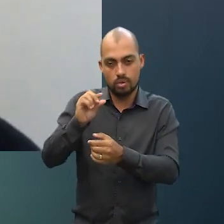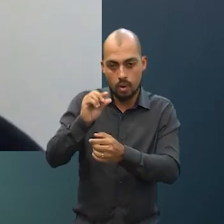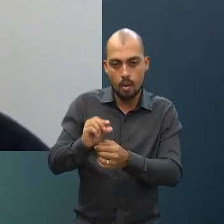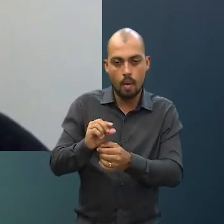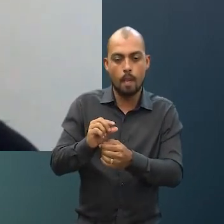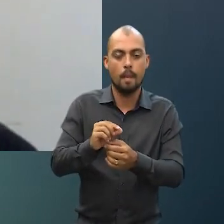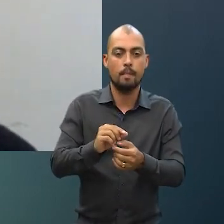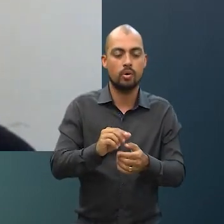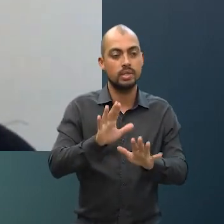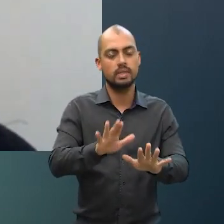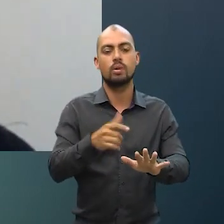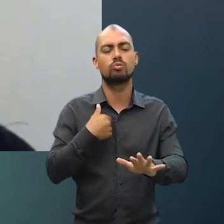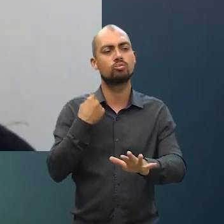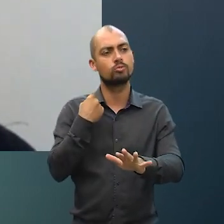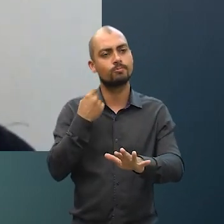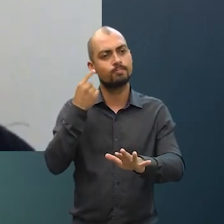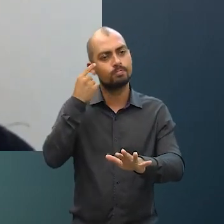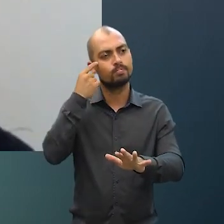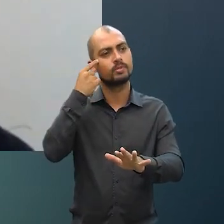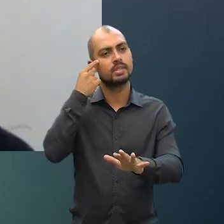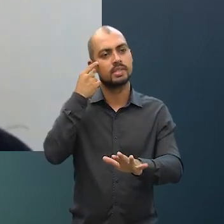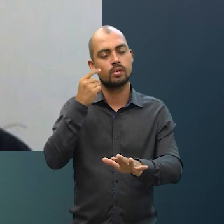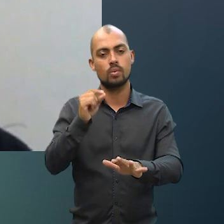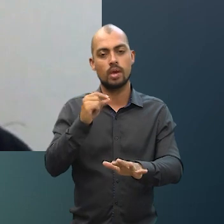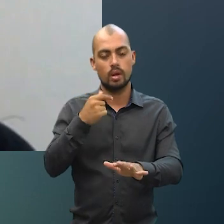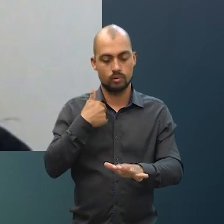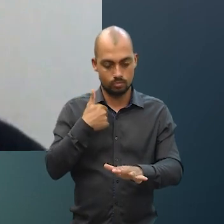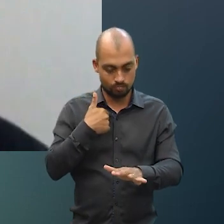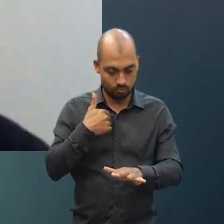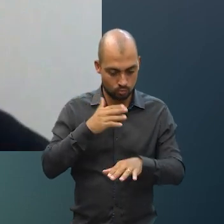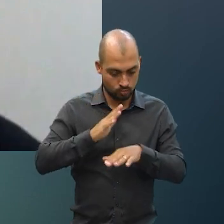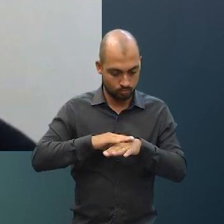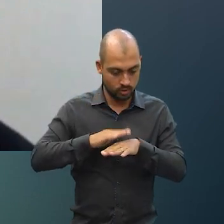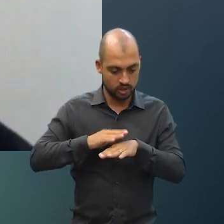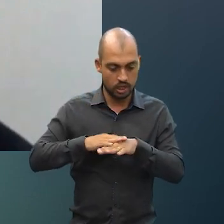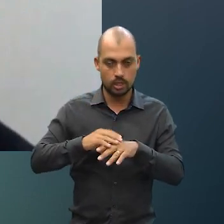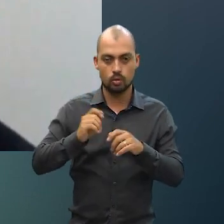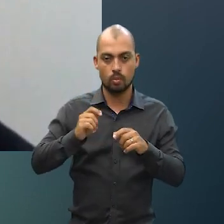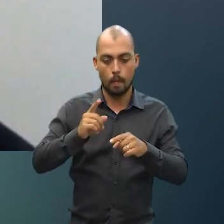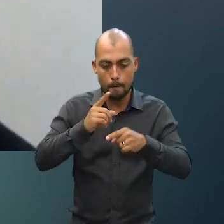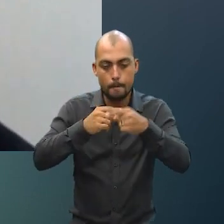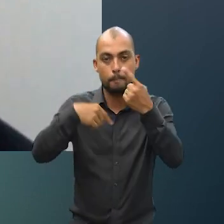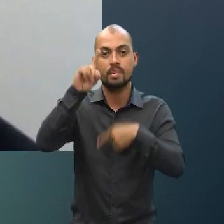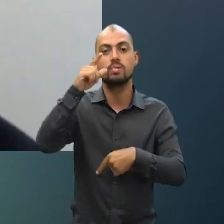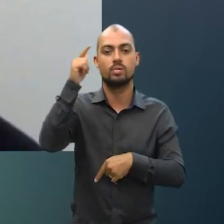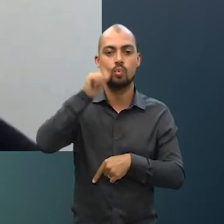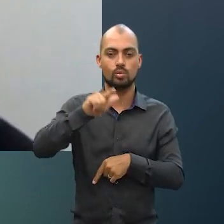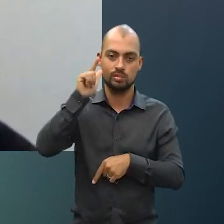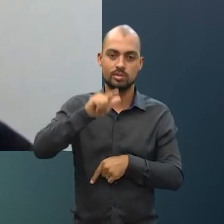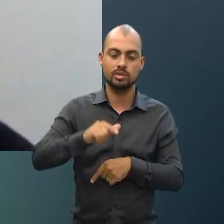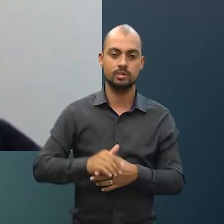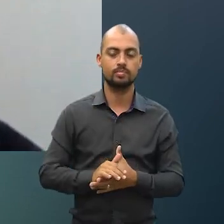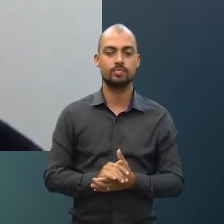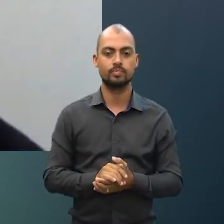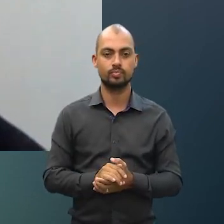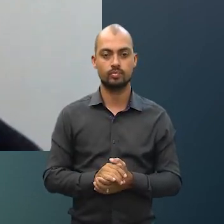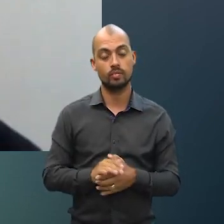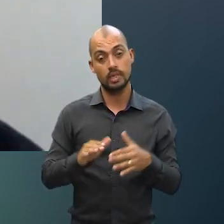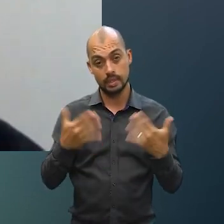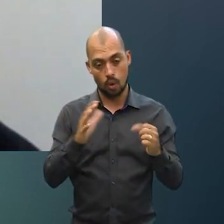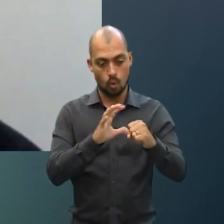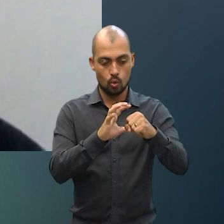para que o nosso processo desse uma alavancada nesse início, né? E, obviamente, aí com